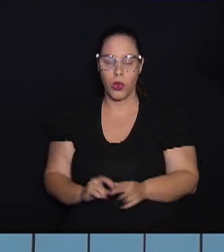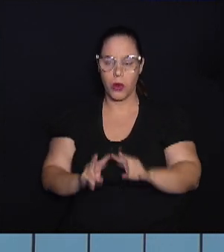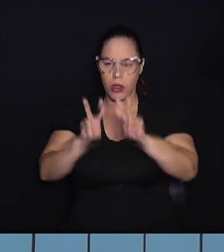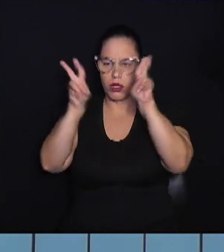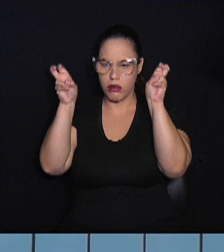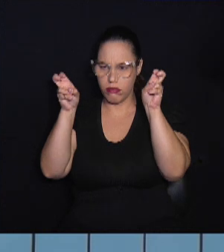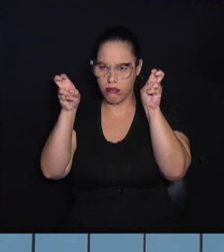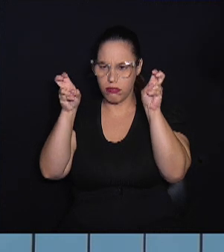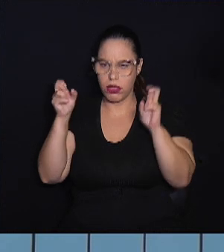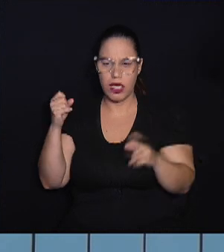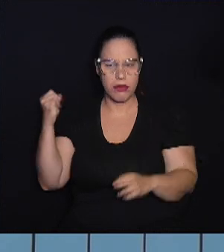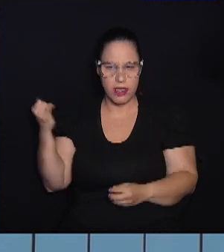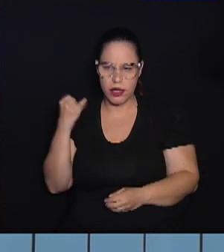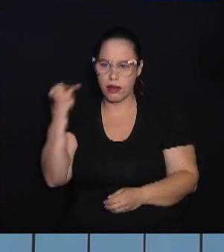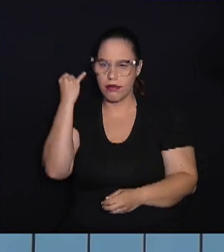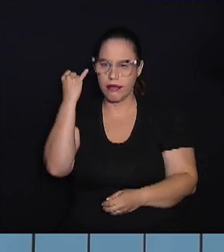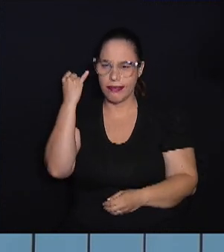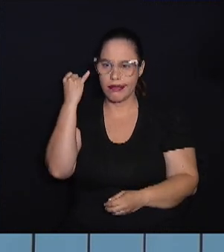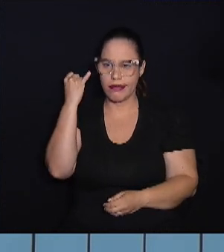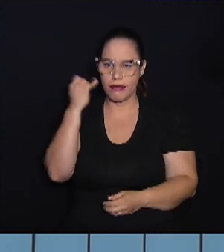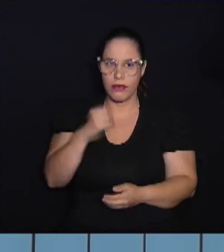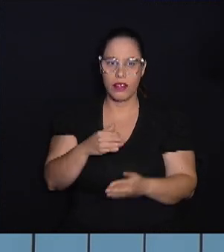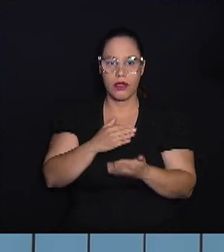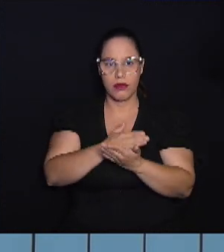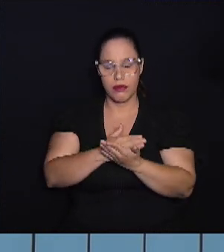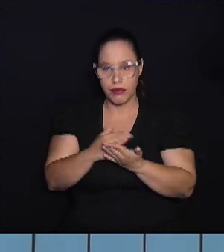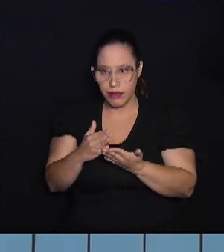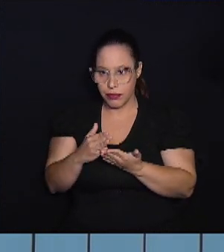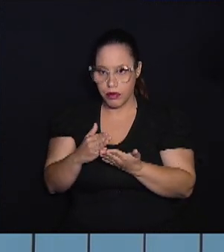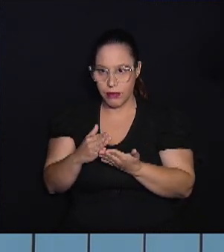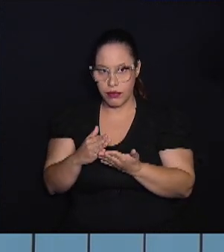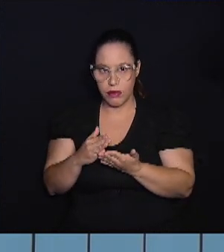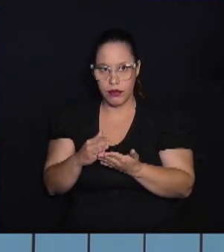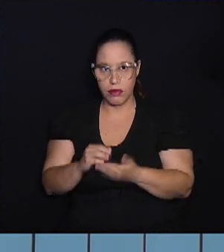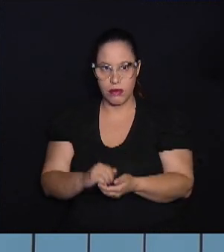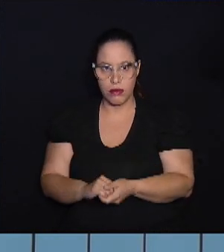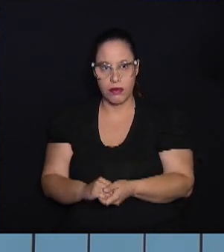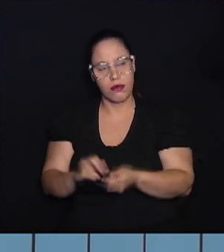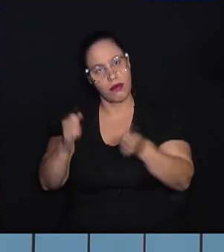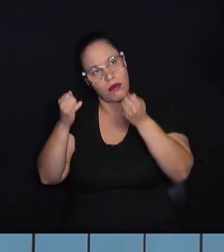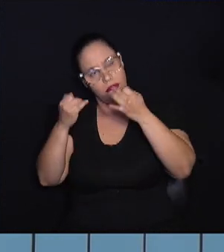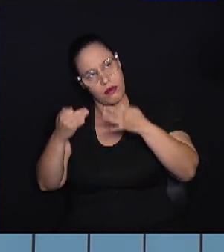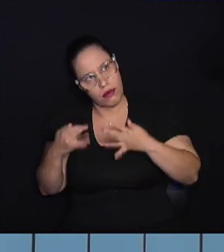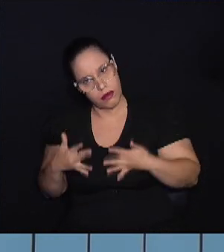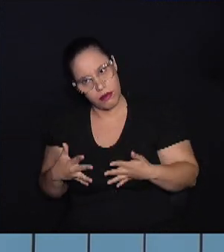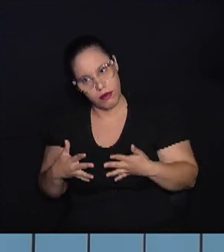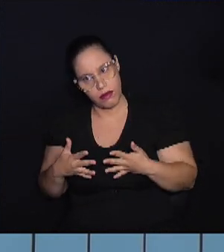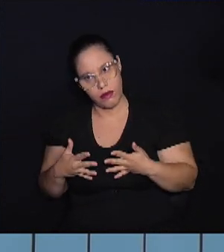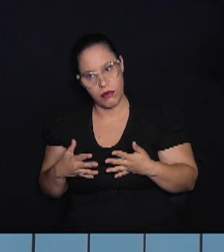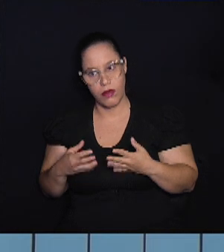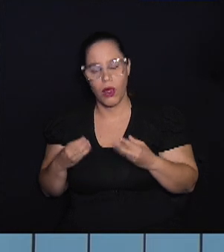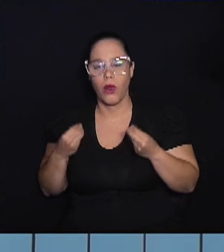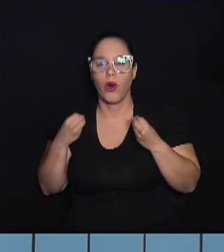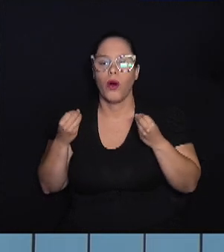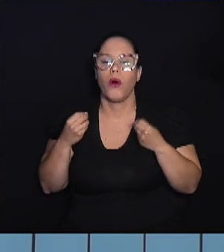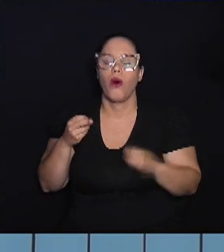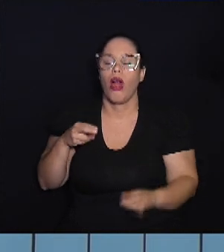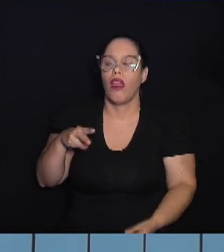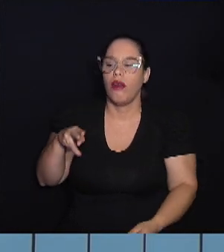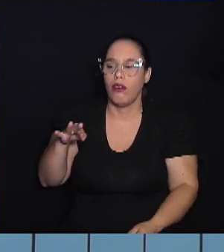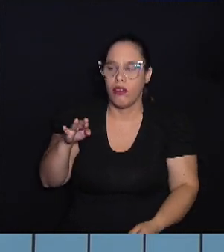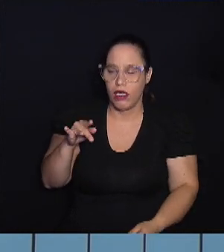tão importante. Para a gente começar, eu gostaria que você explicasse um pouquinho como que a nutrição